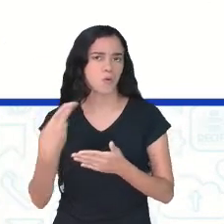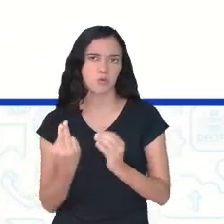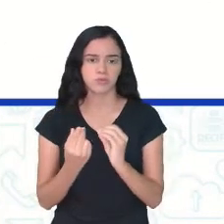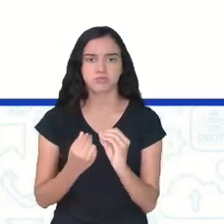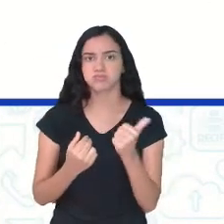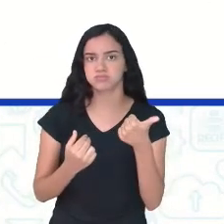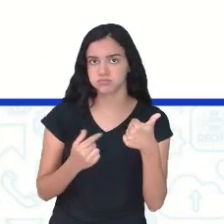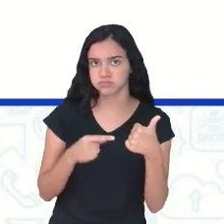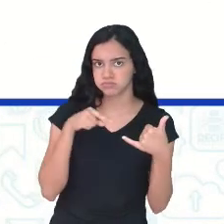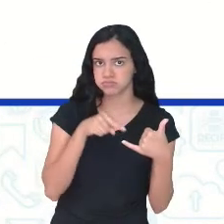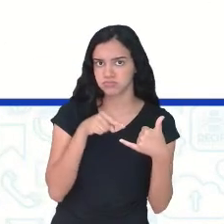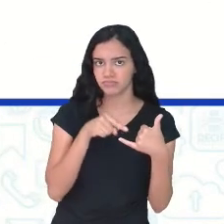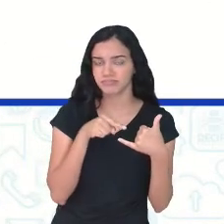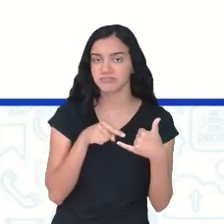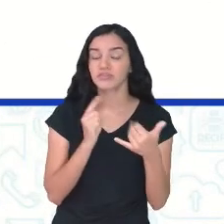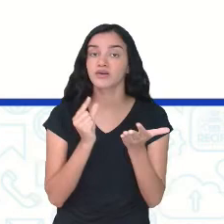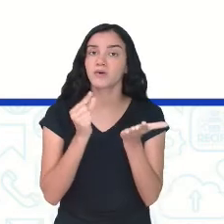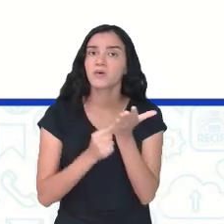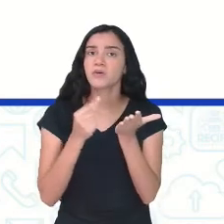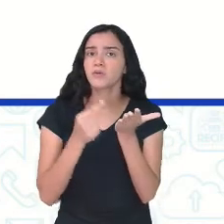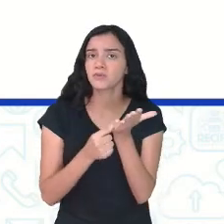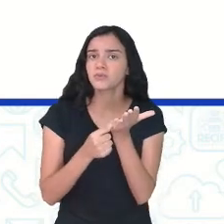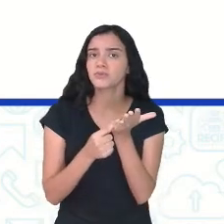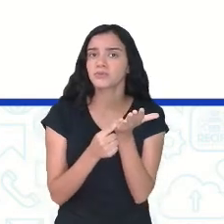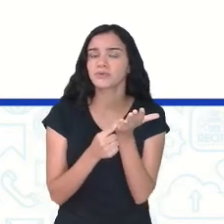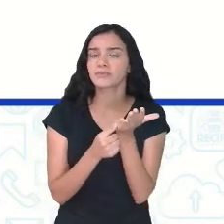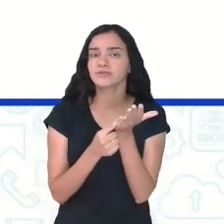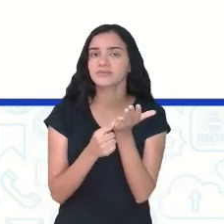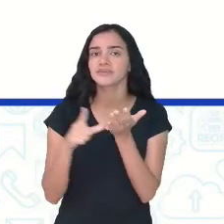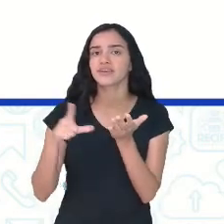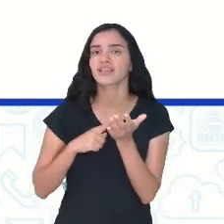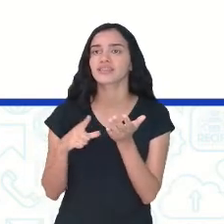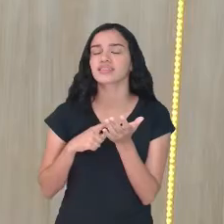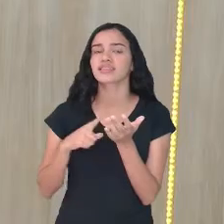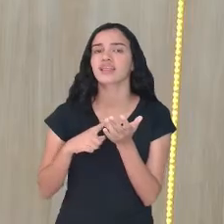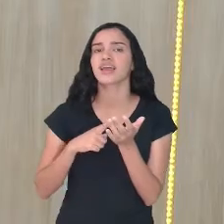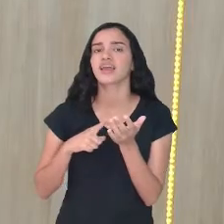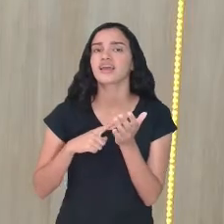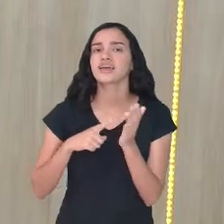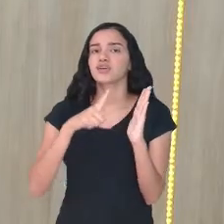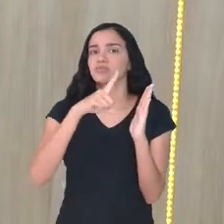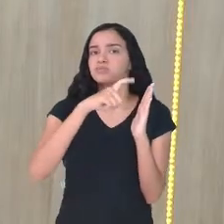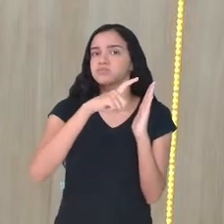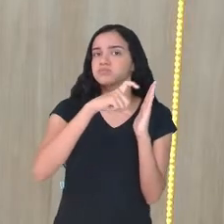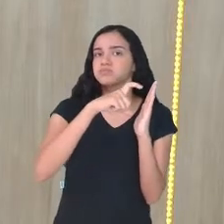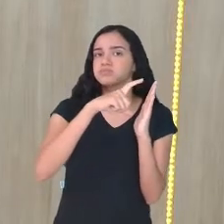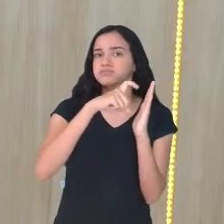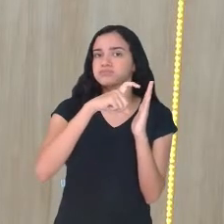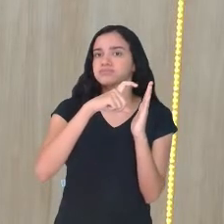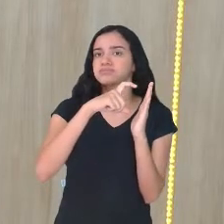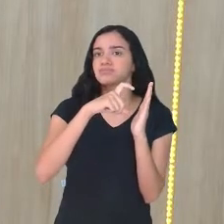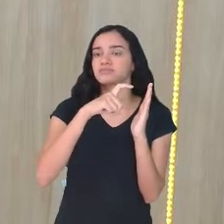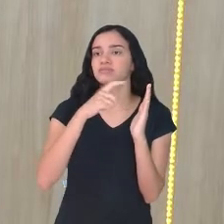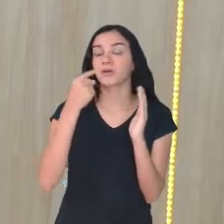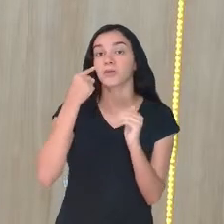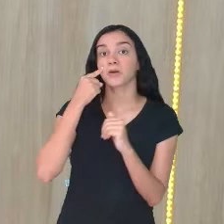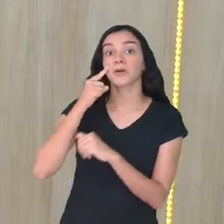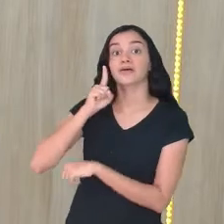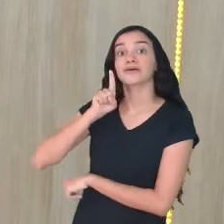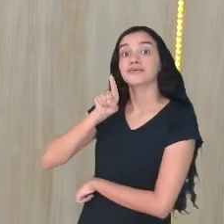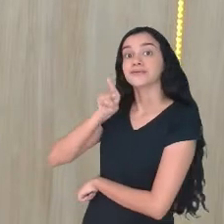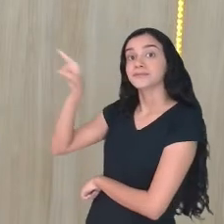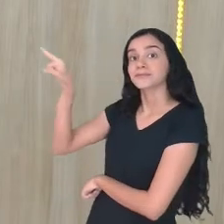celular. O aplicativo, gente, tem um QR Code que eles vão colocar aqui agora, que vocês